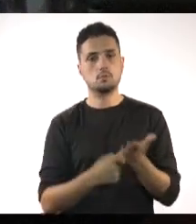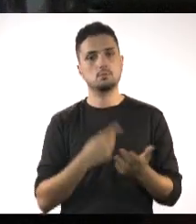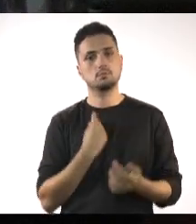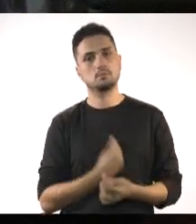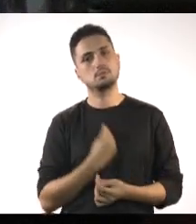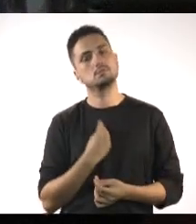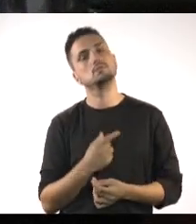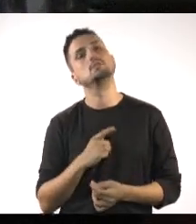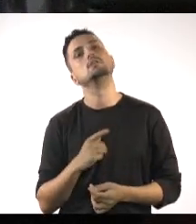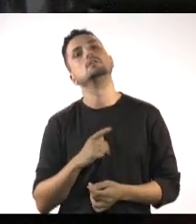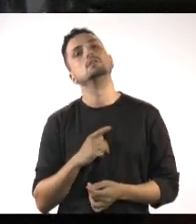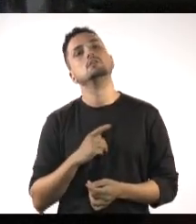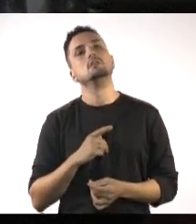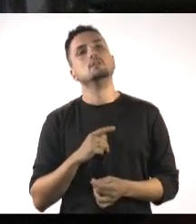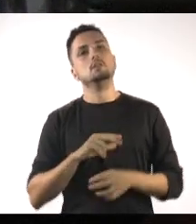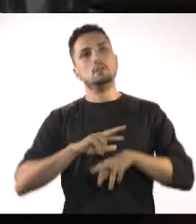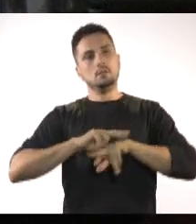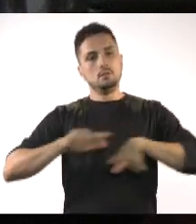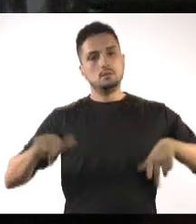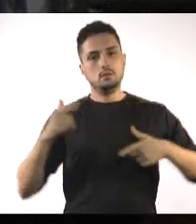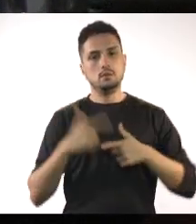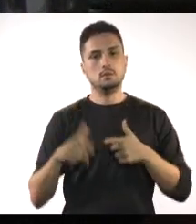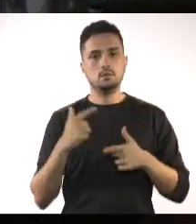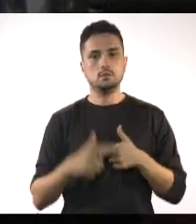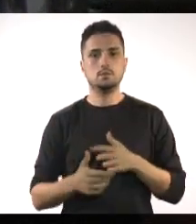todas as várias situações. Podíamos enumerar